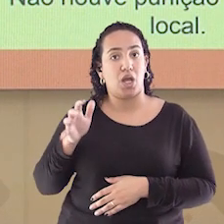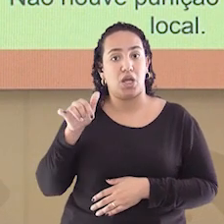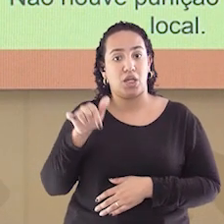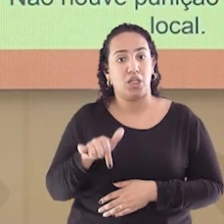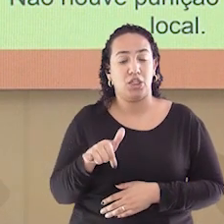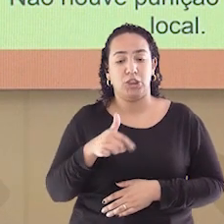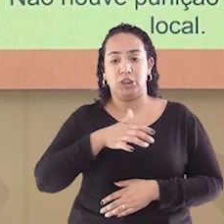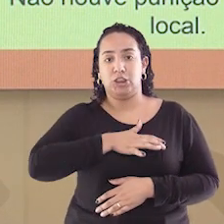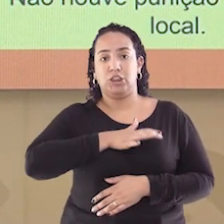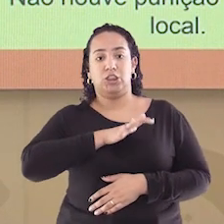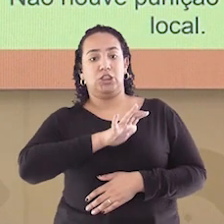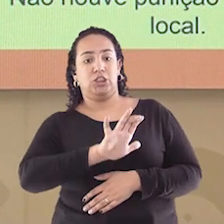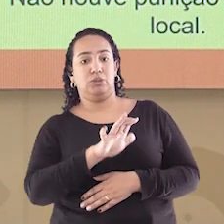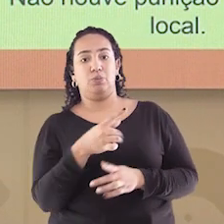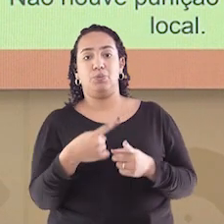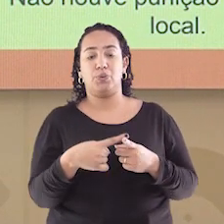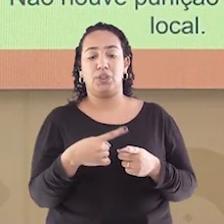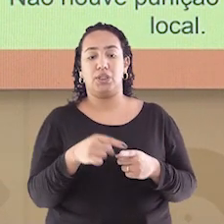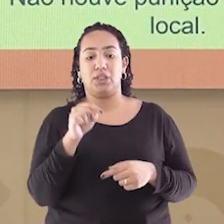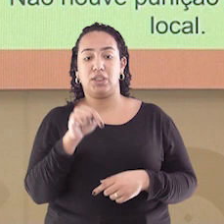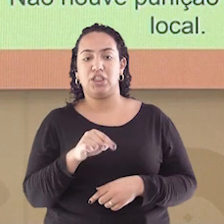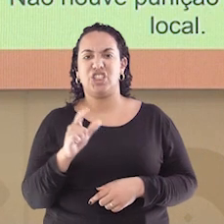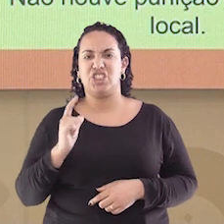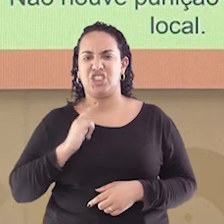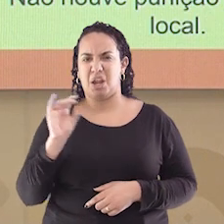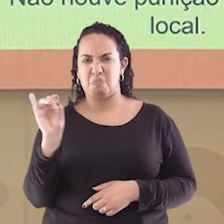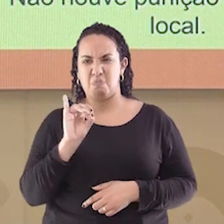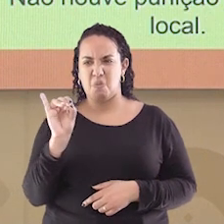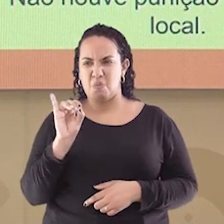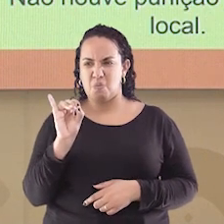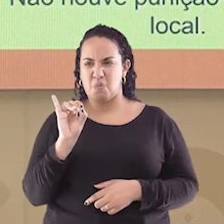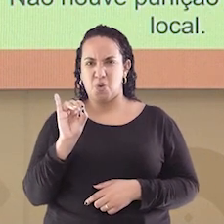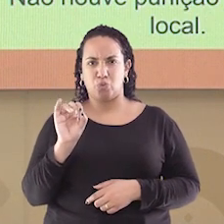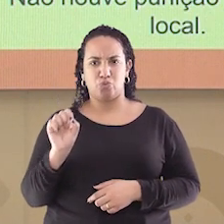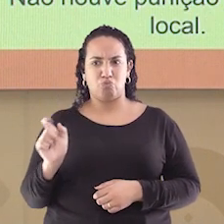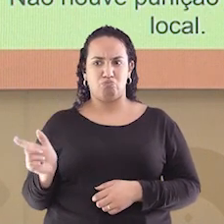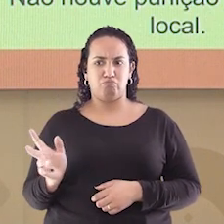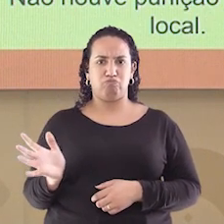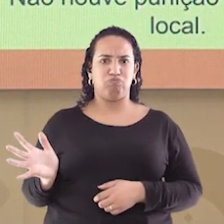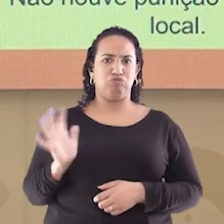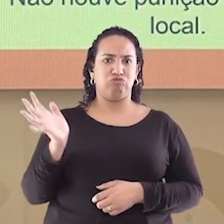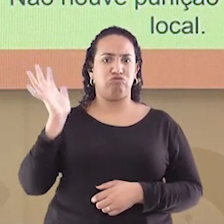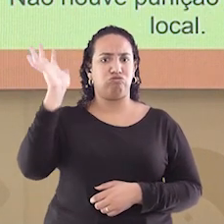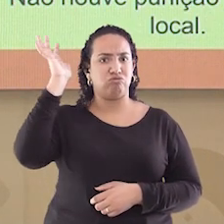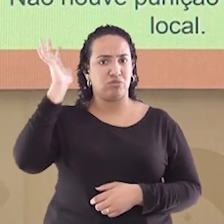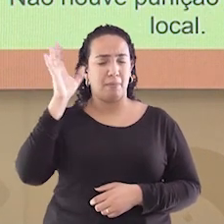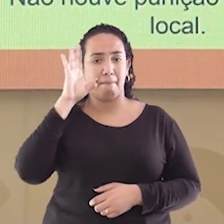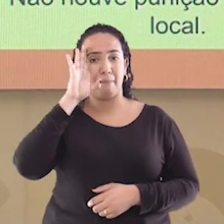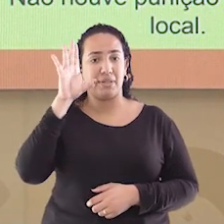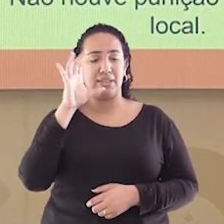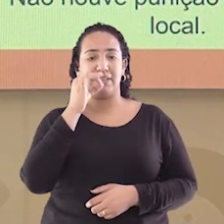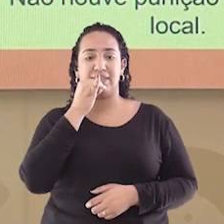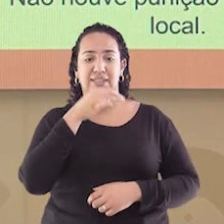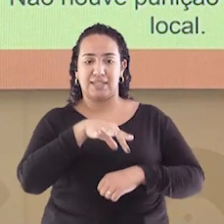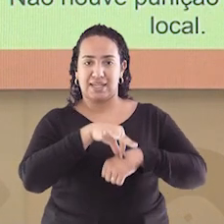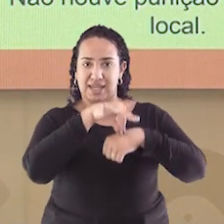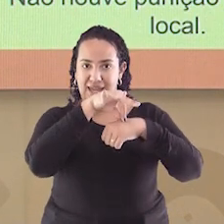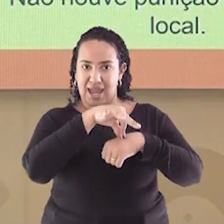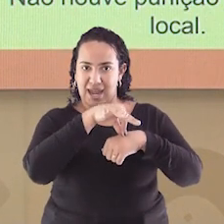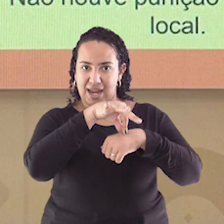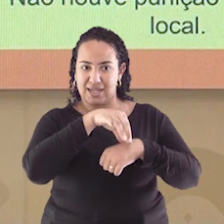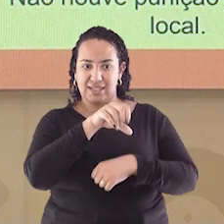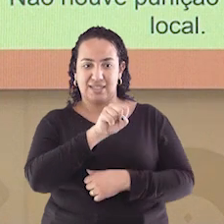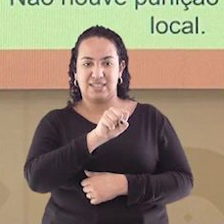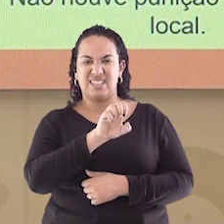estava descontente por conta dos altos impostos em seus produtos, principalmente na carne seca, que era